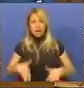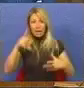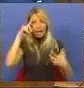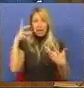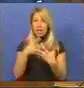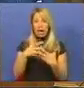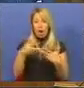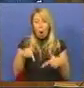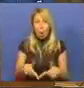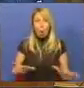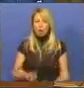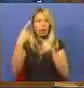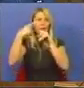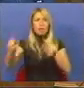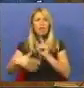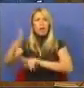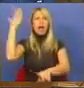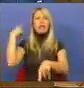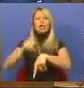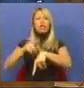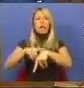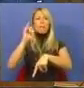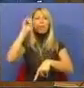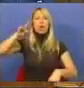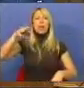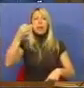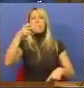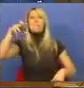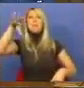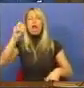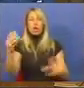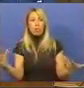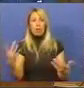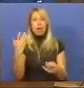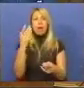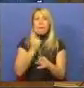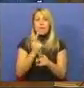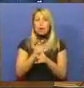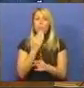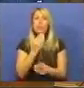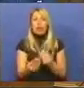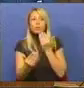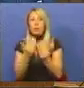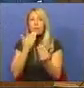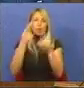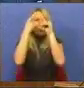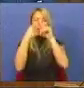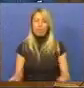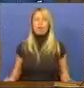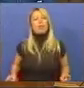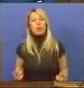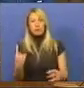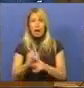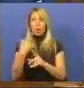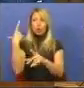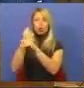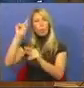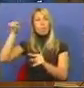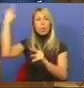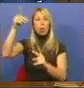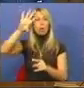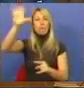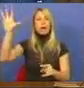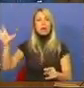tempo do Império e, portanto, as próprias encomendas que dali vêm são distintas, há muita coisa que se importa, portanto, tem